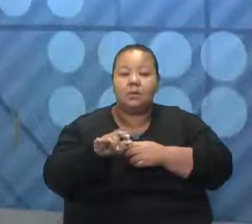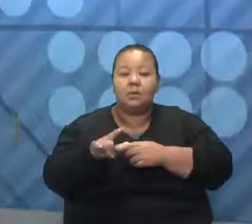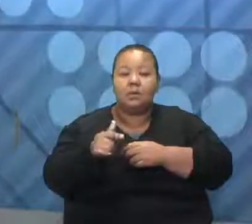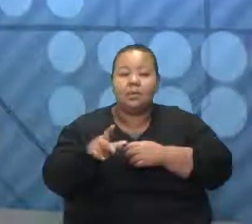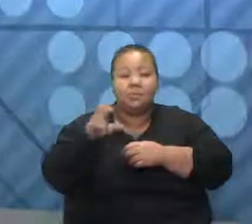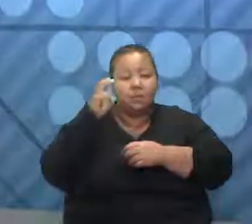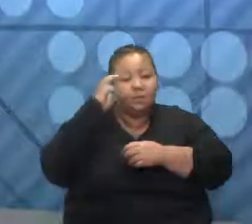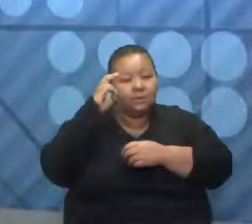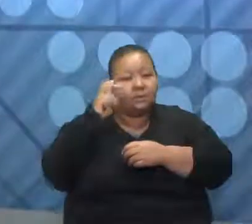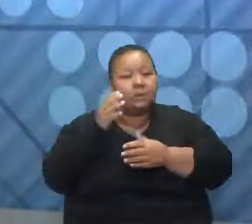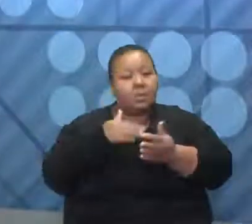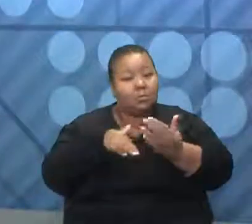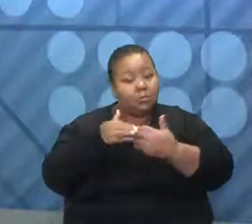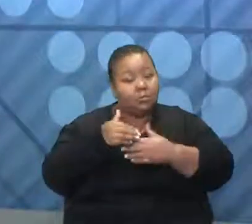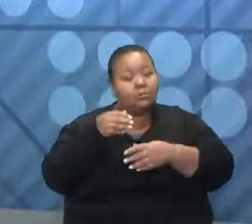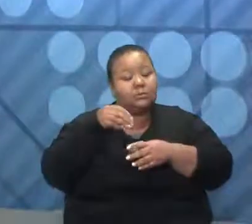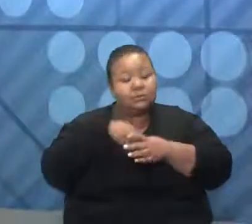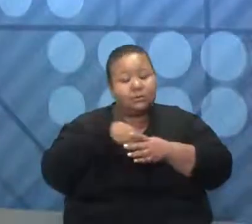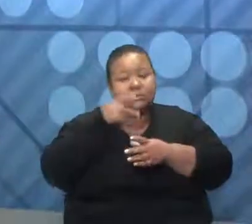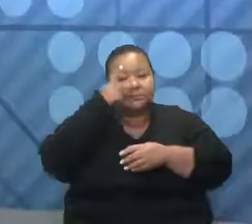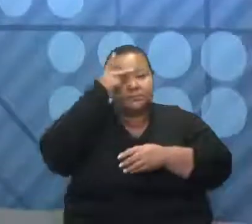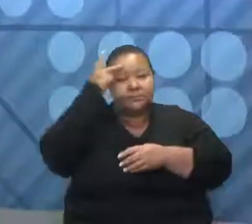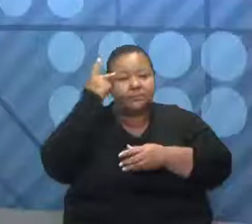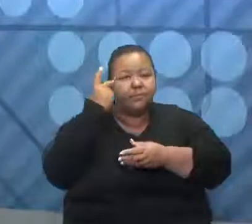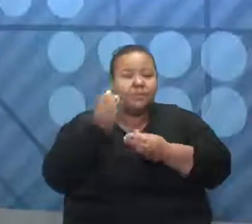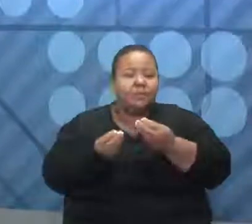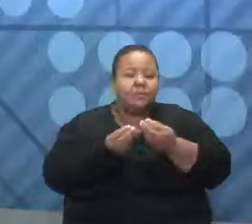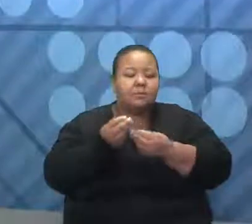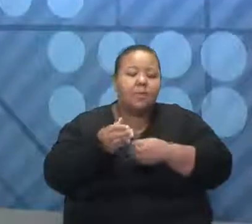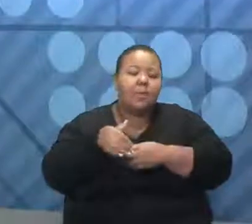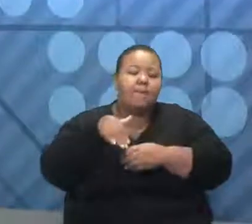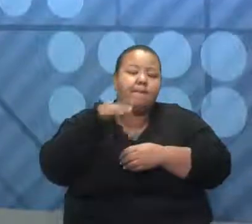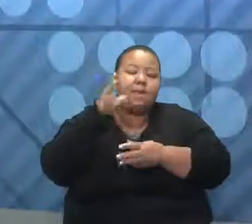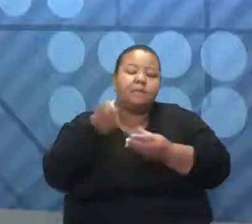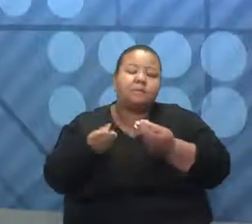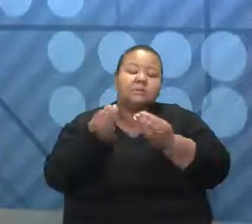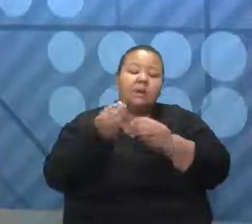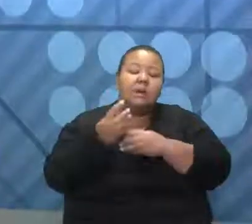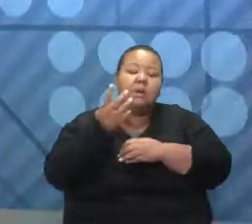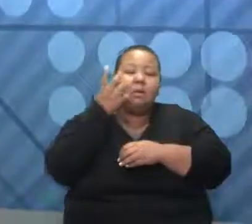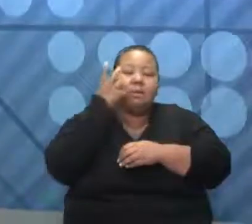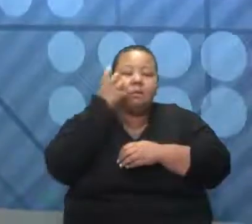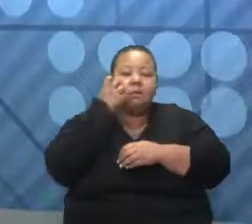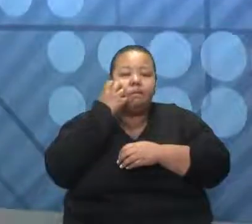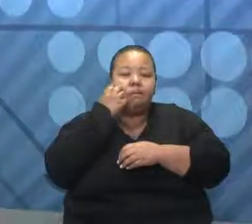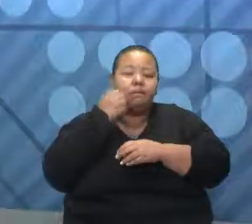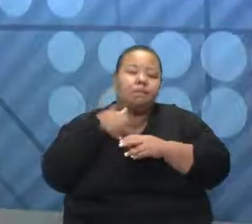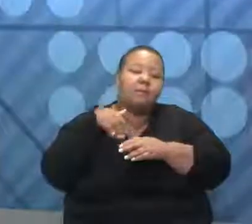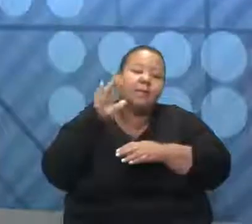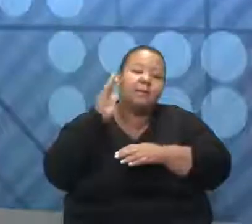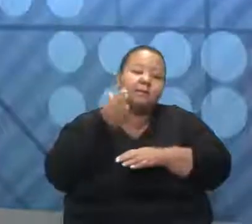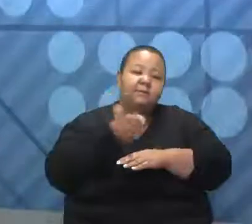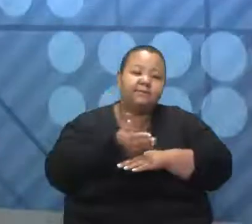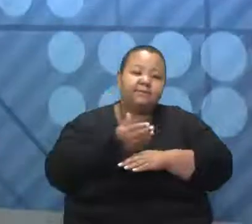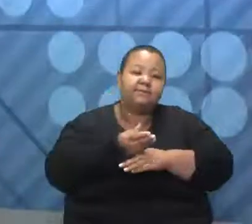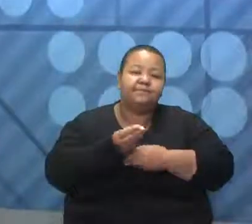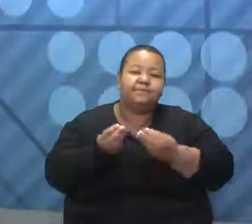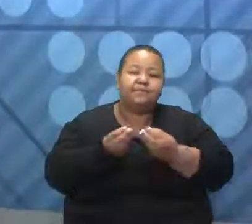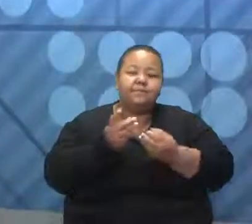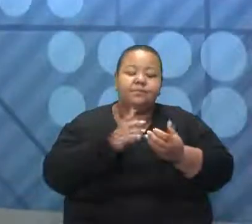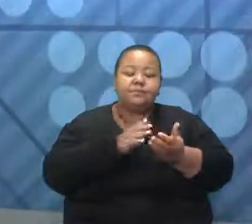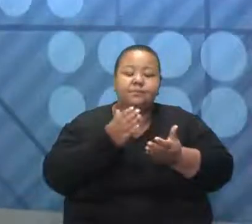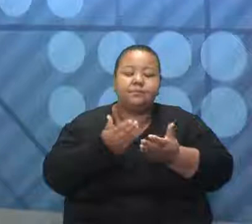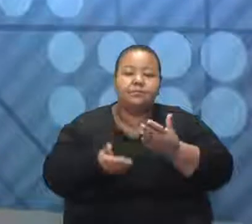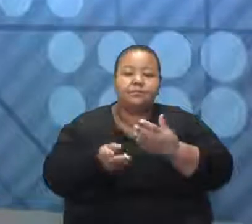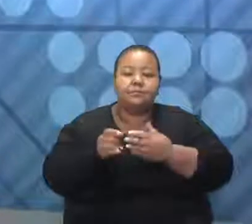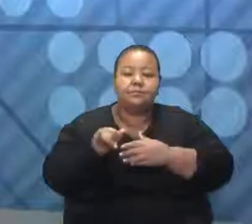Tá, todos são capitais intelectuais. Mas qual que me gera mais rentabilidade? Qual que sobressai? Quanto que eu perderia